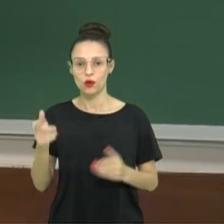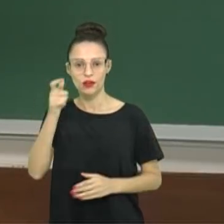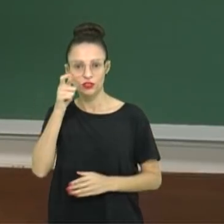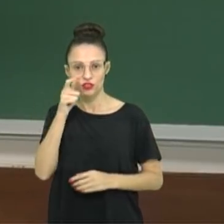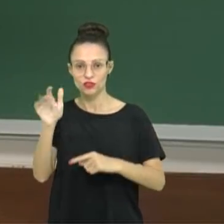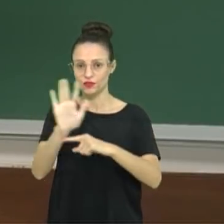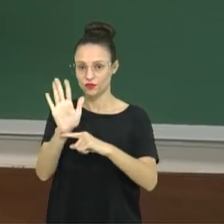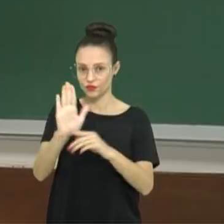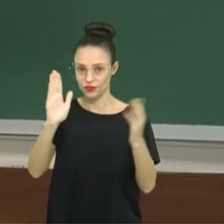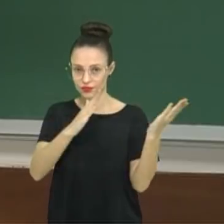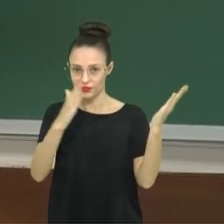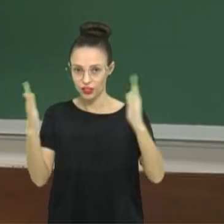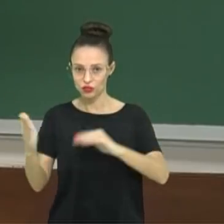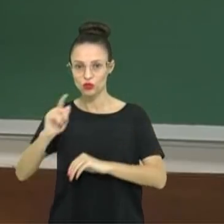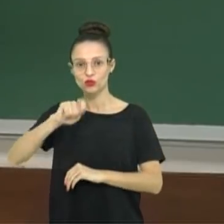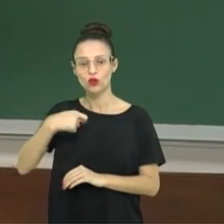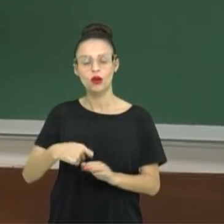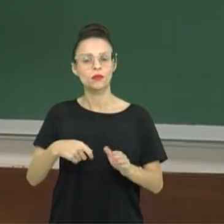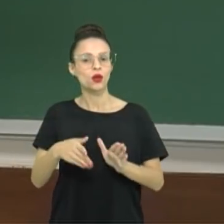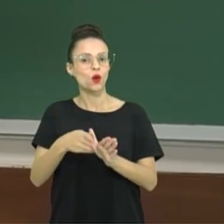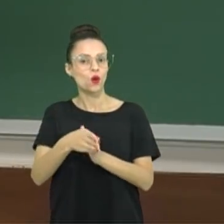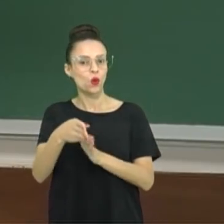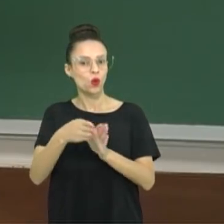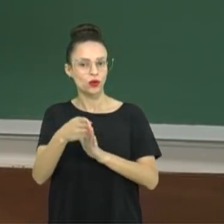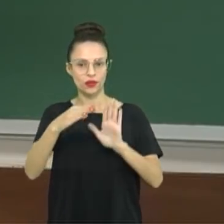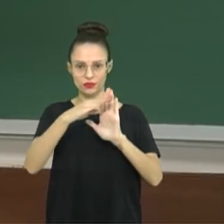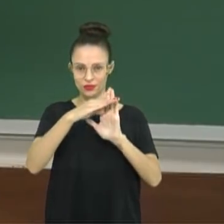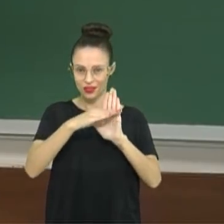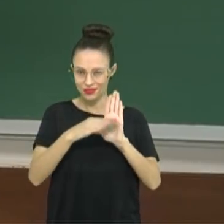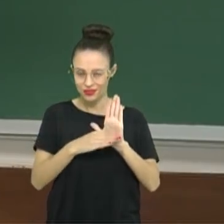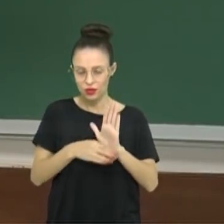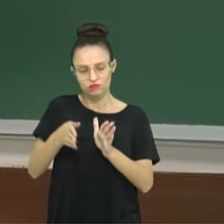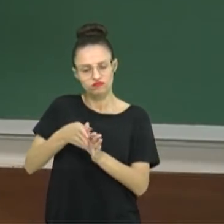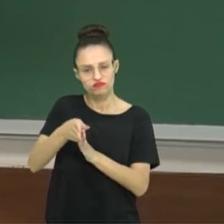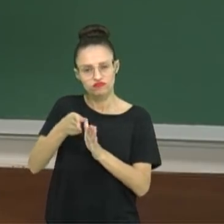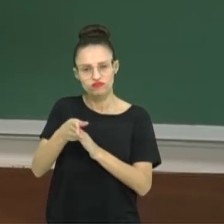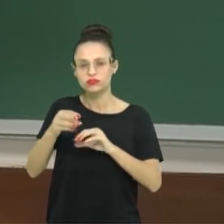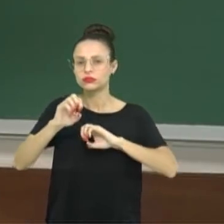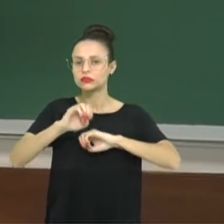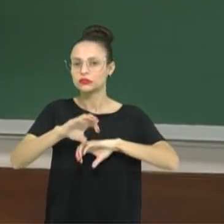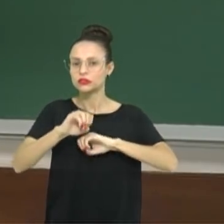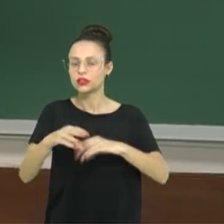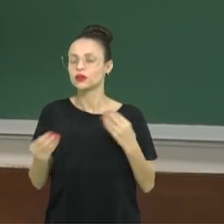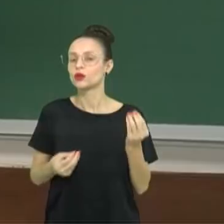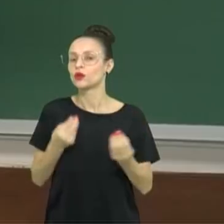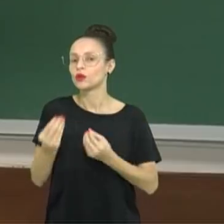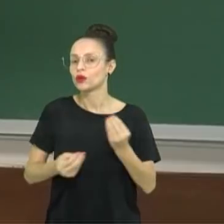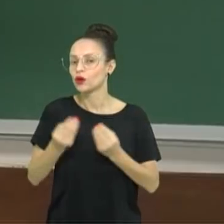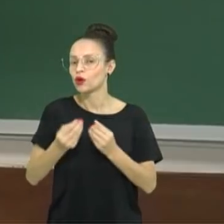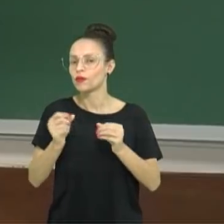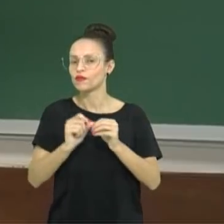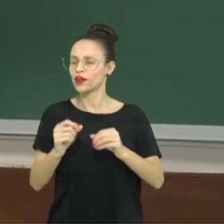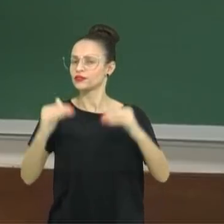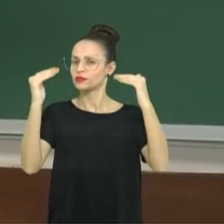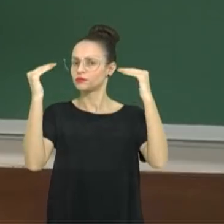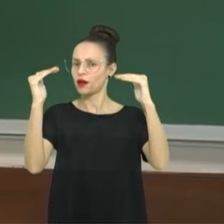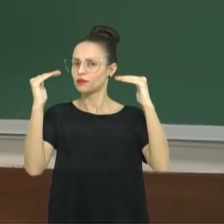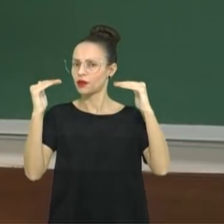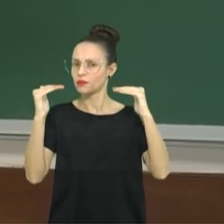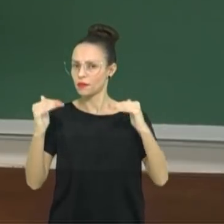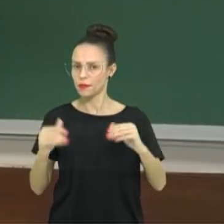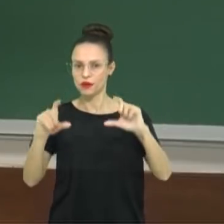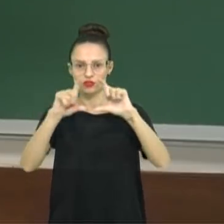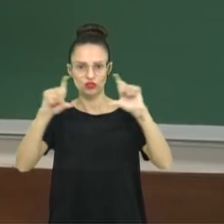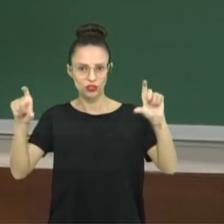um vídeo agora de uma orientação, um tutorialzinho, contando para nós como fazer uma